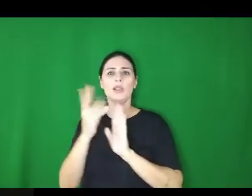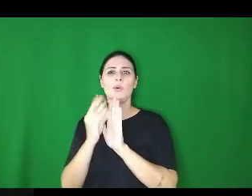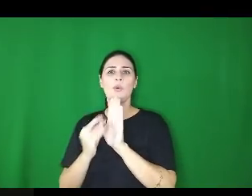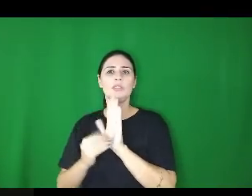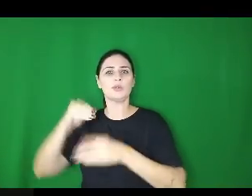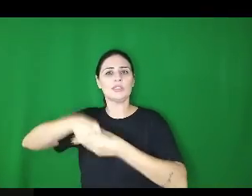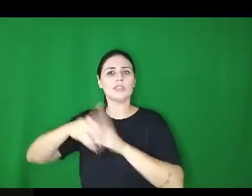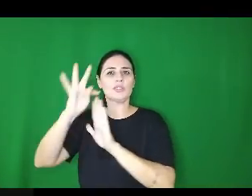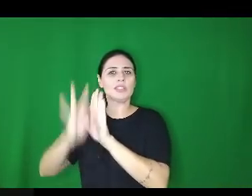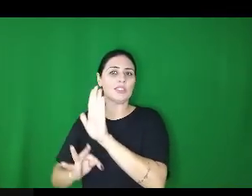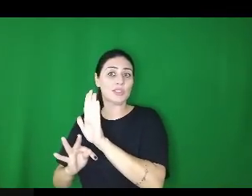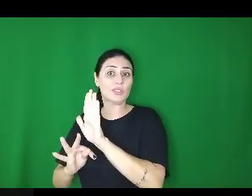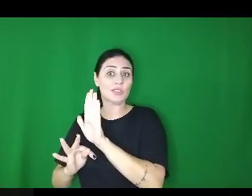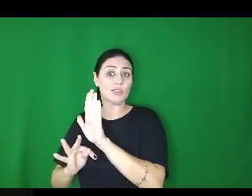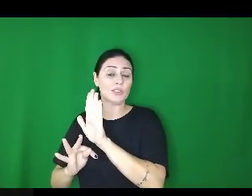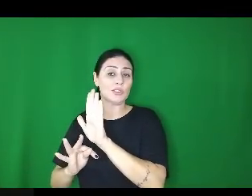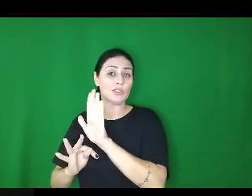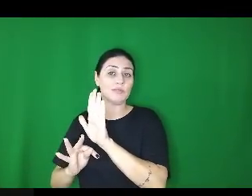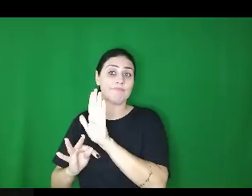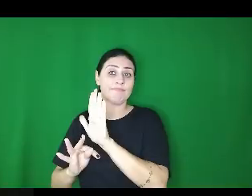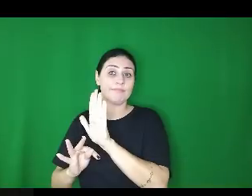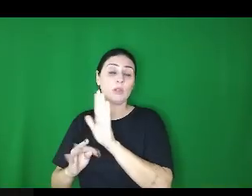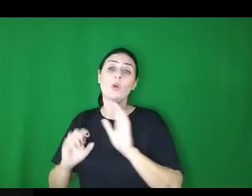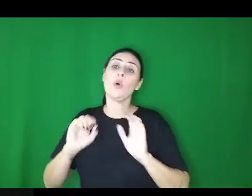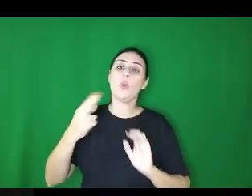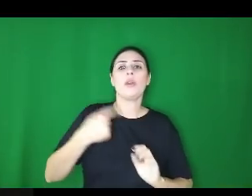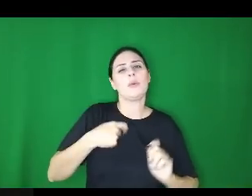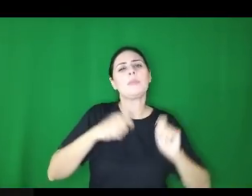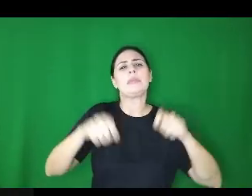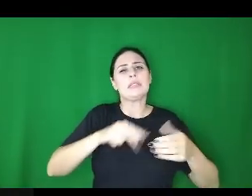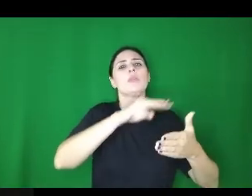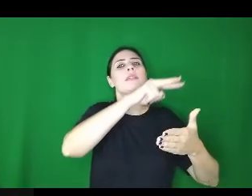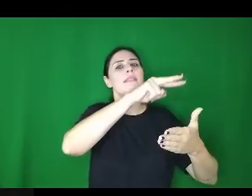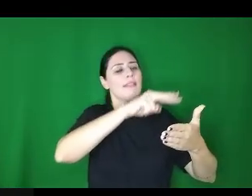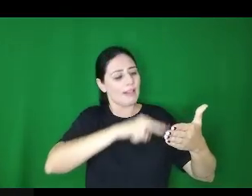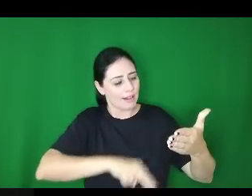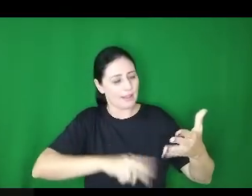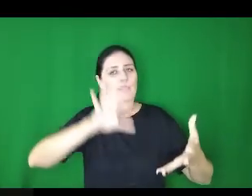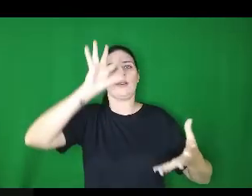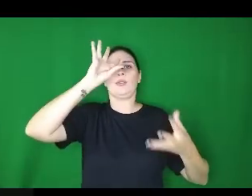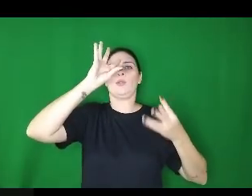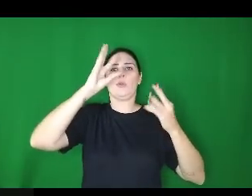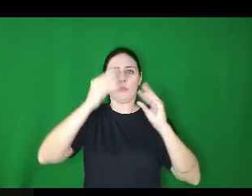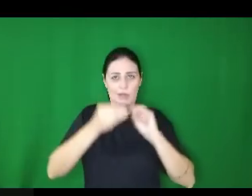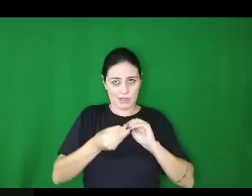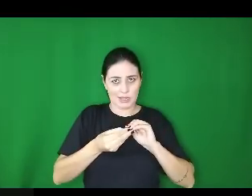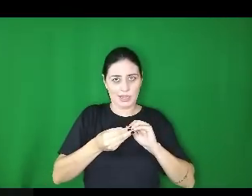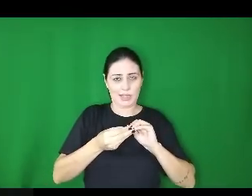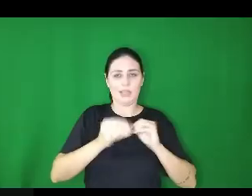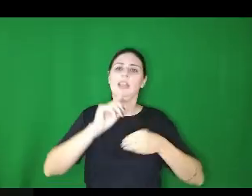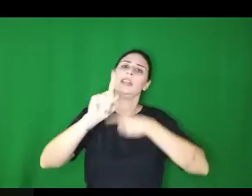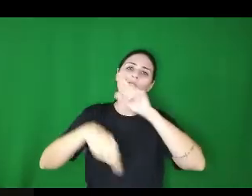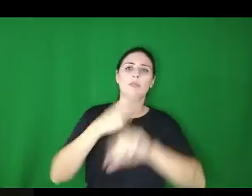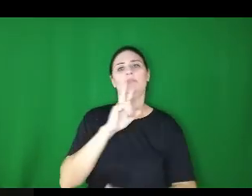o domínio das operações básicas? Não dá. É possível compreender textos sem conseguir decodificar o